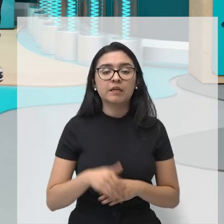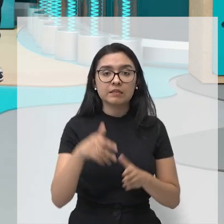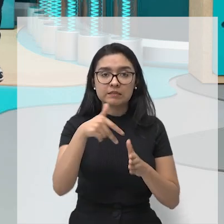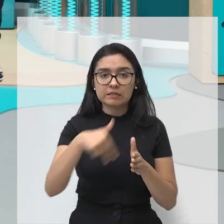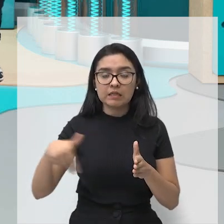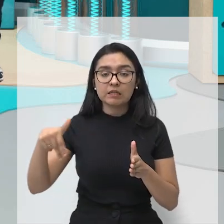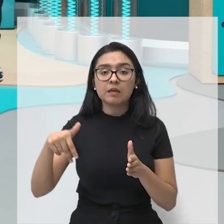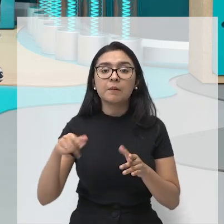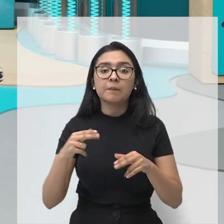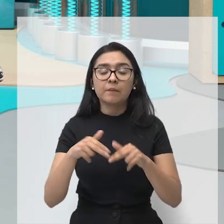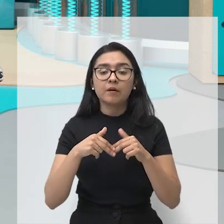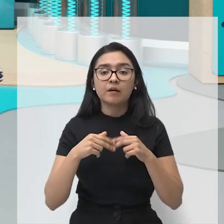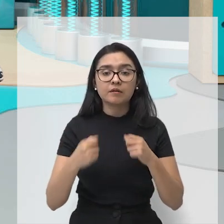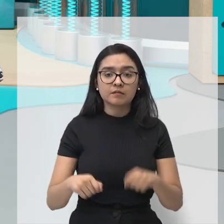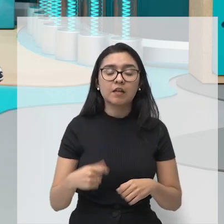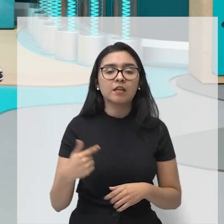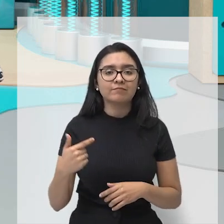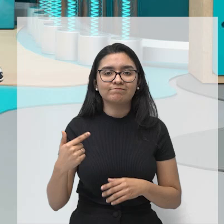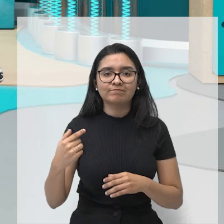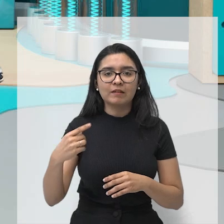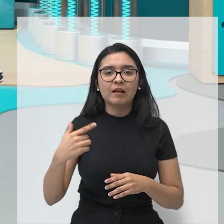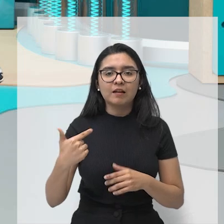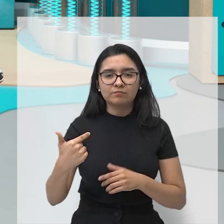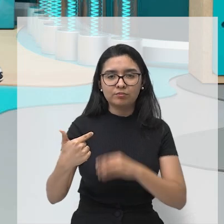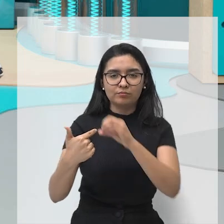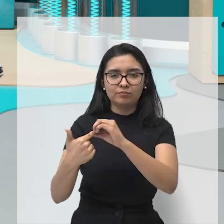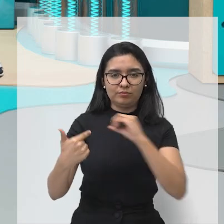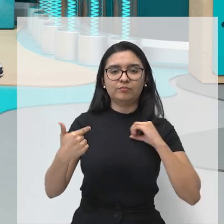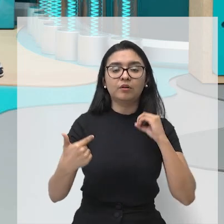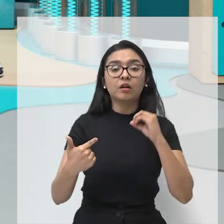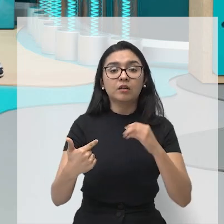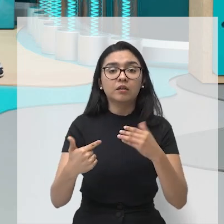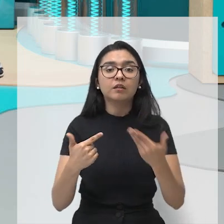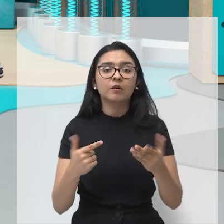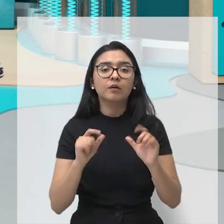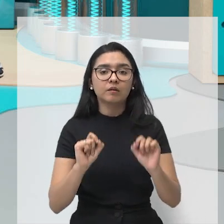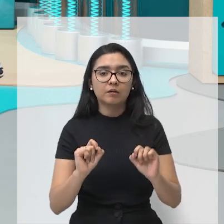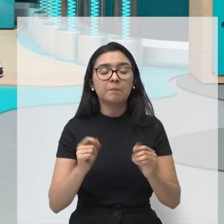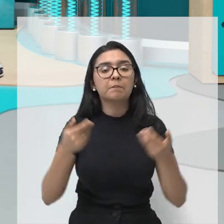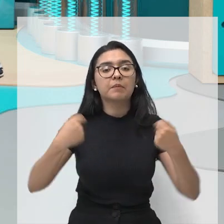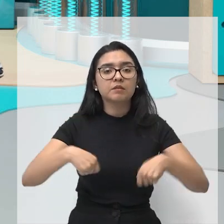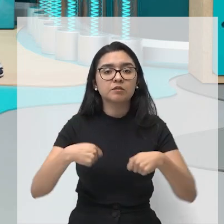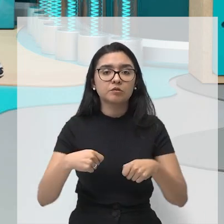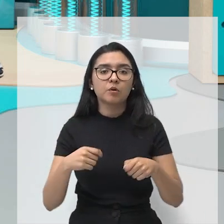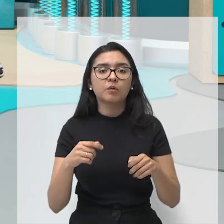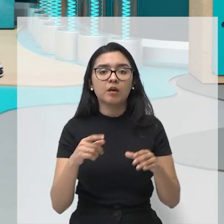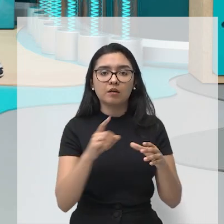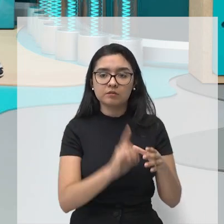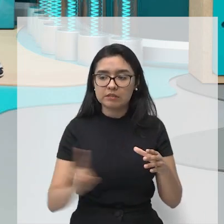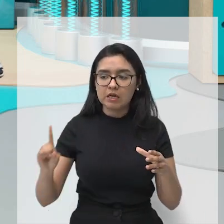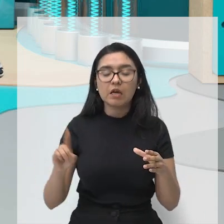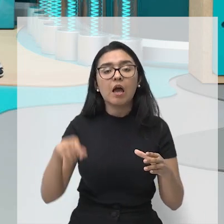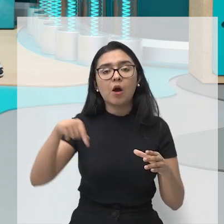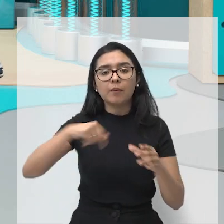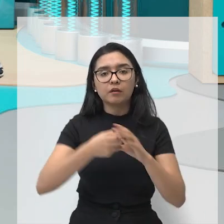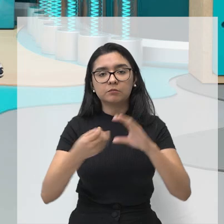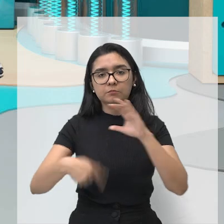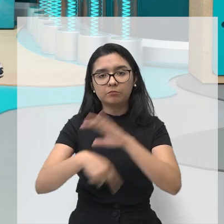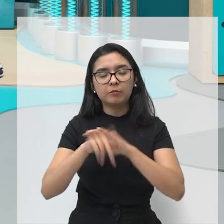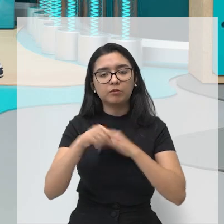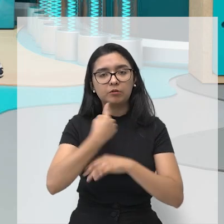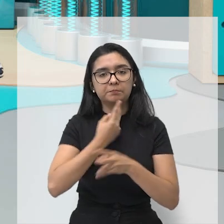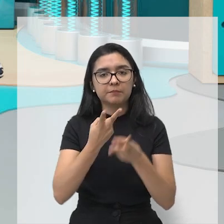arena. Isso porque ele certamente foi atingido, né? E aí ele precisou sair. E essa é uma característica que a